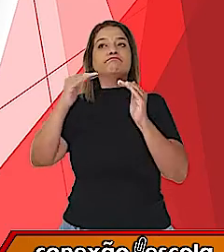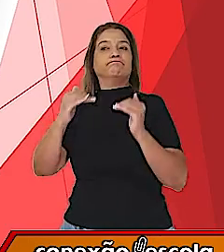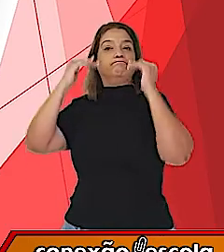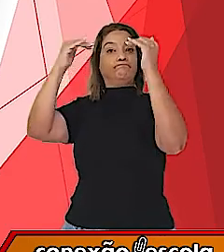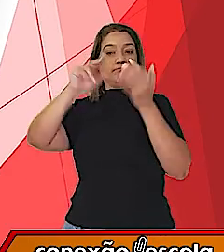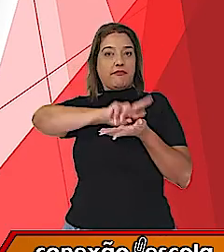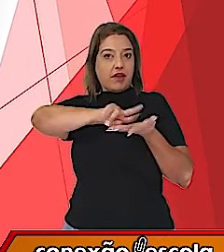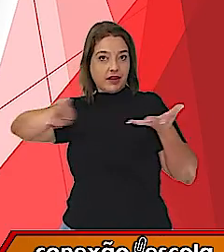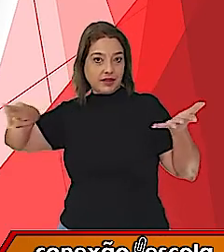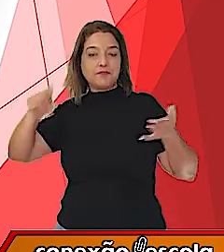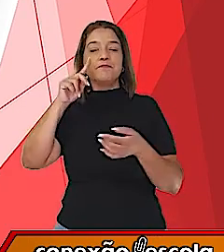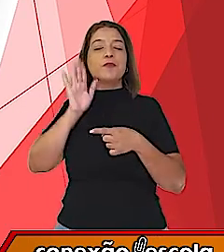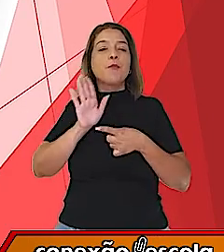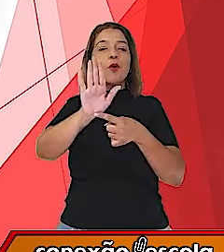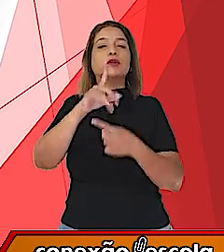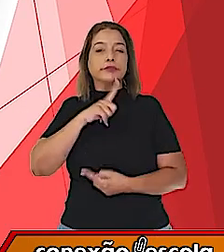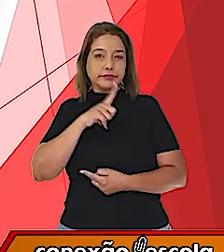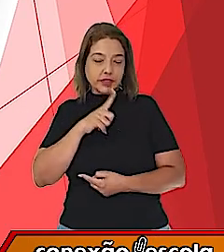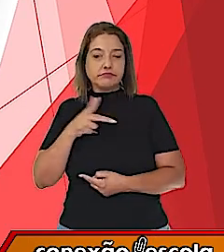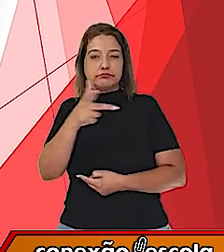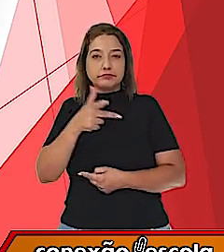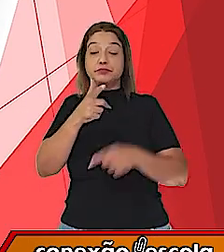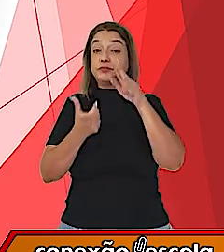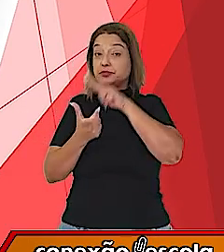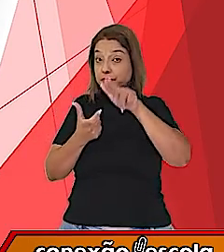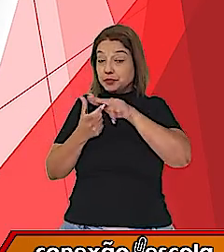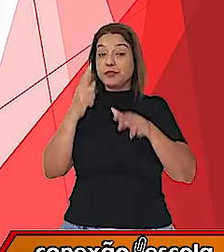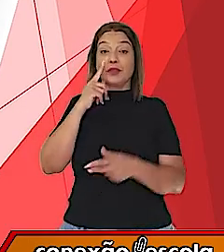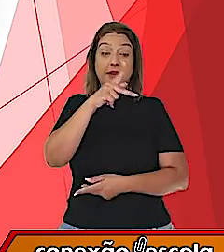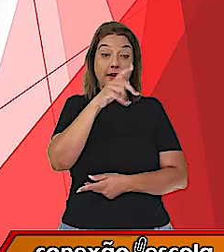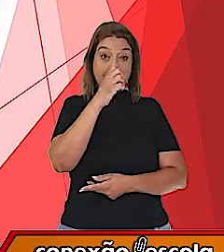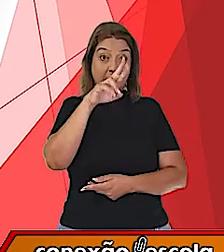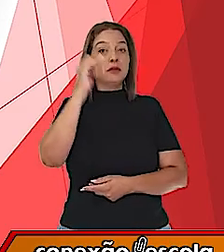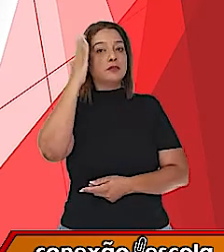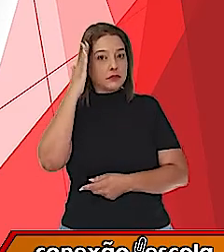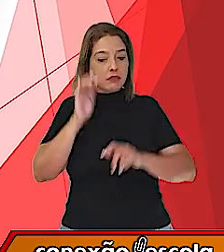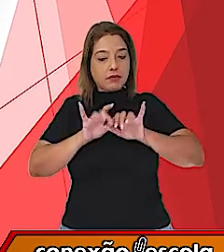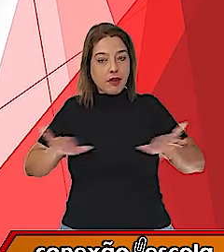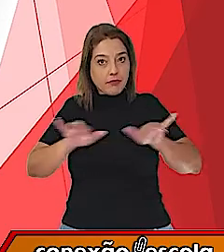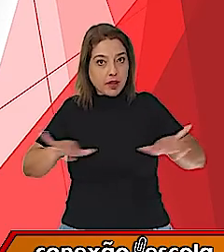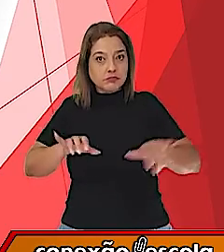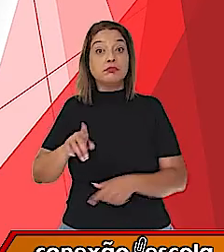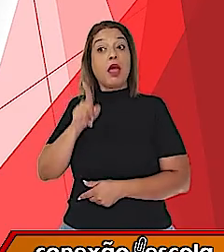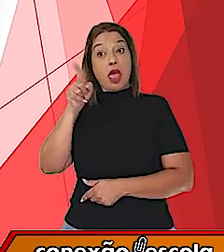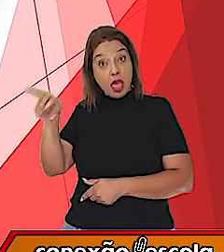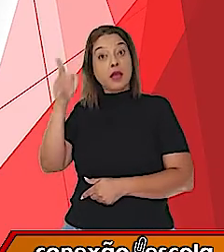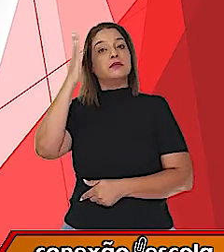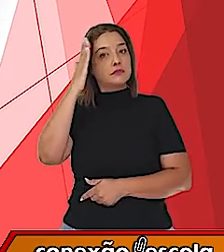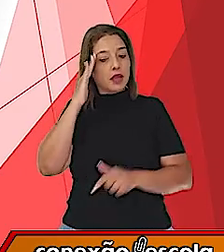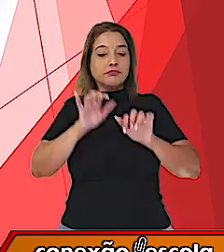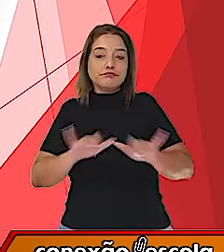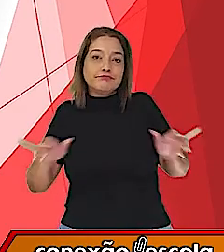Olha alguns exemplos de pronomes substantivos. Pedro sabe tocar piano. Ele sabe tocar piano, que é